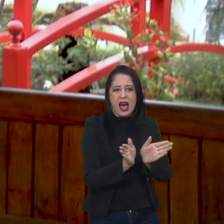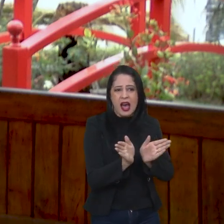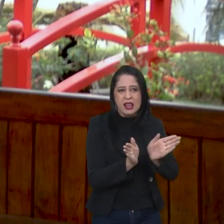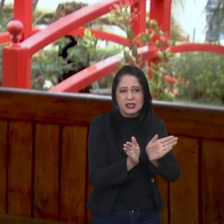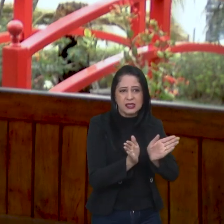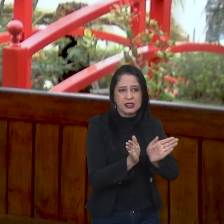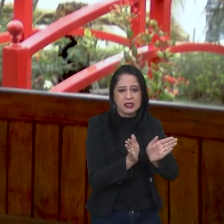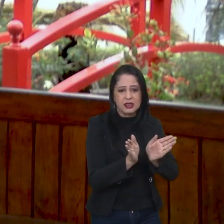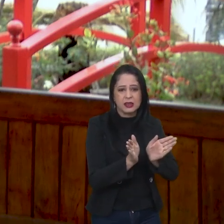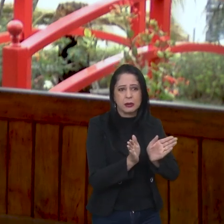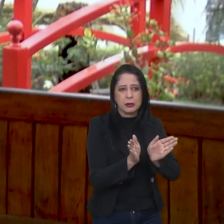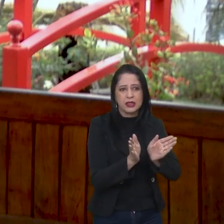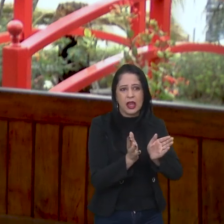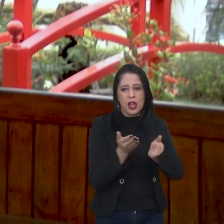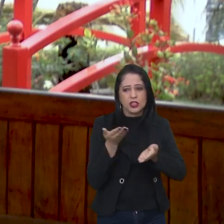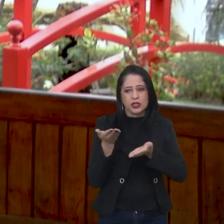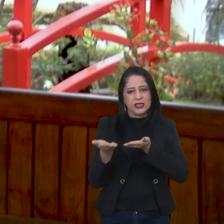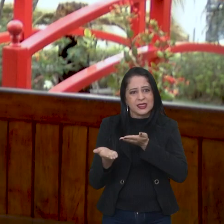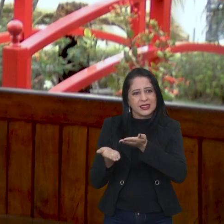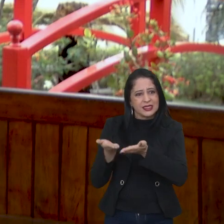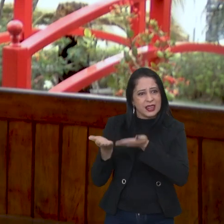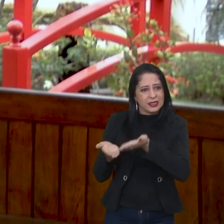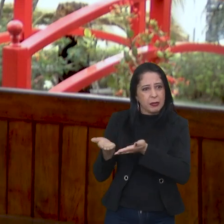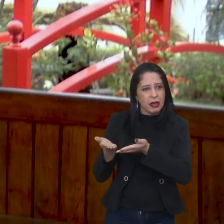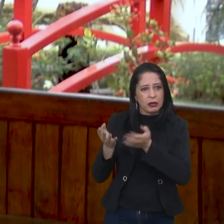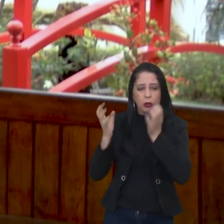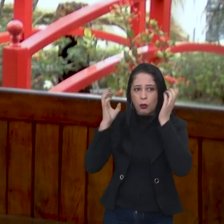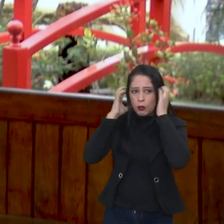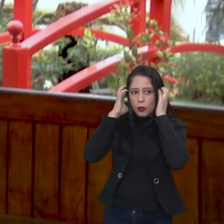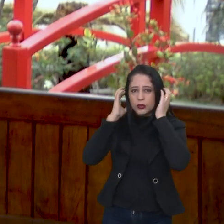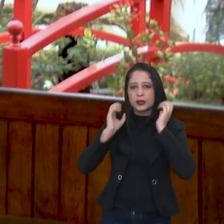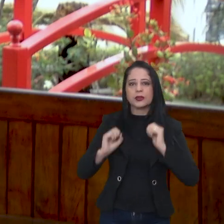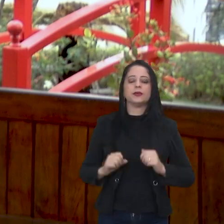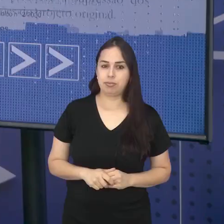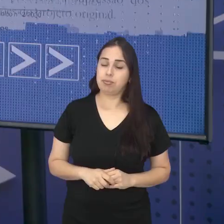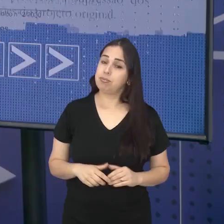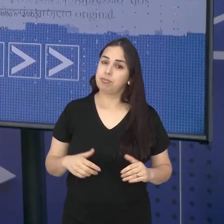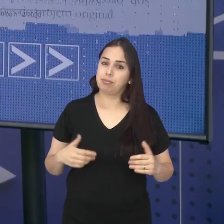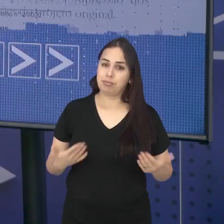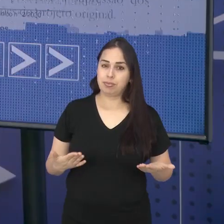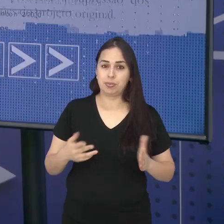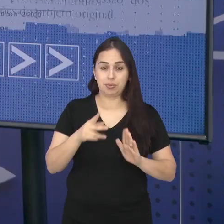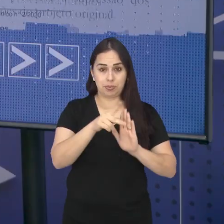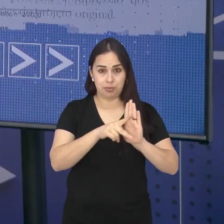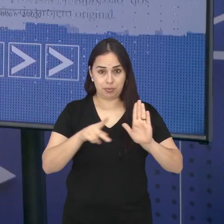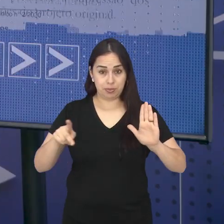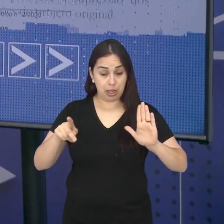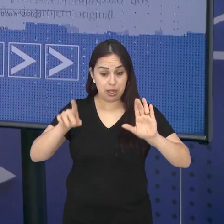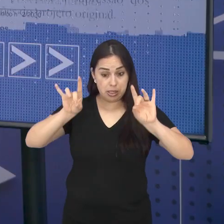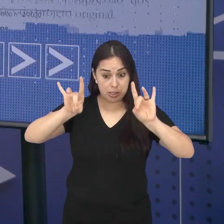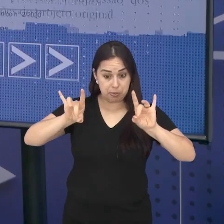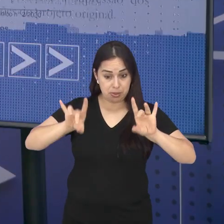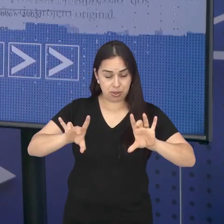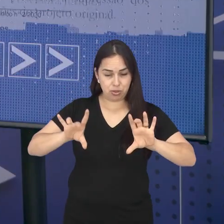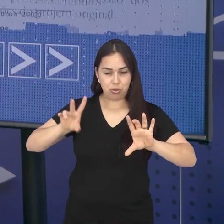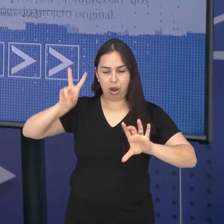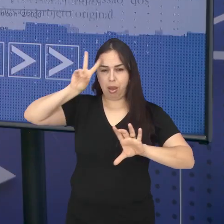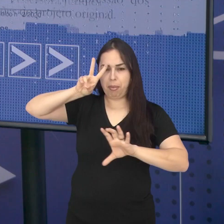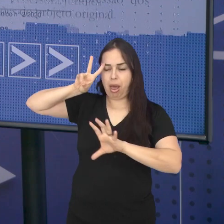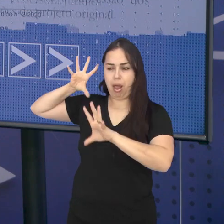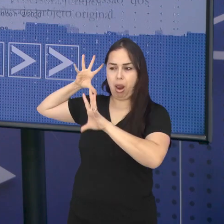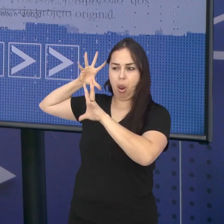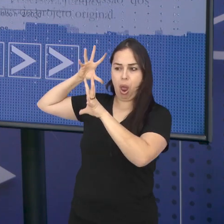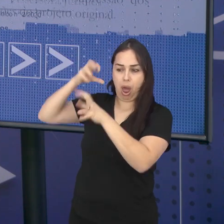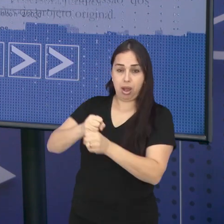ter acesso a um fonoaudiólogo pessoal o tramitando especial de